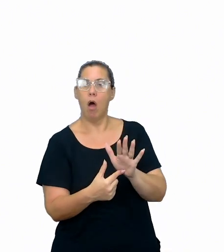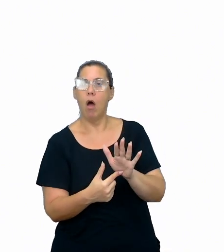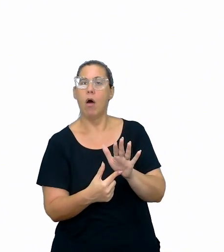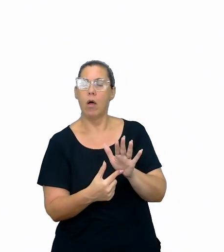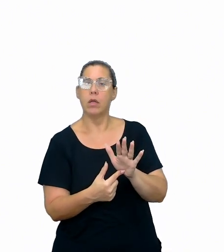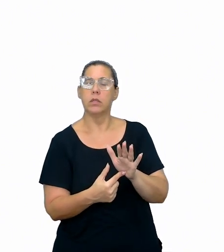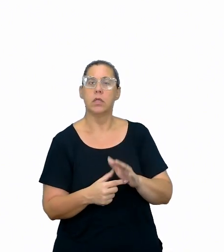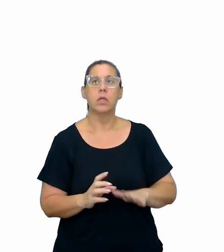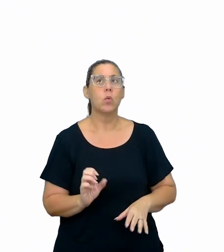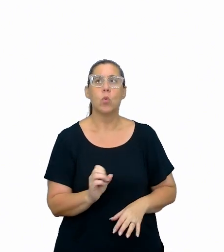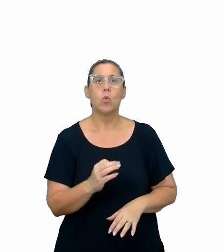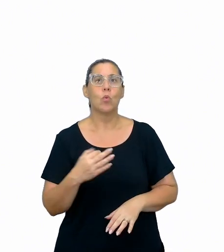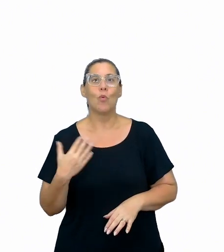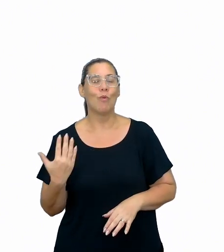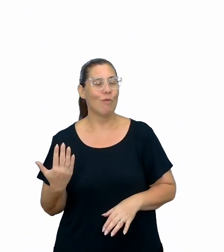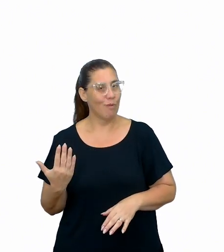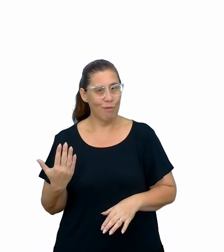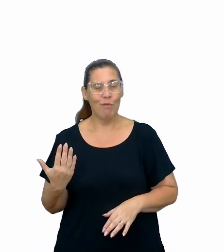nós o quanto